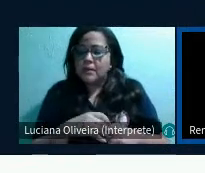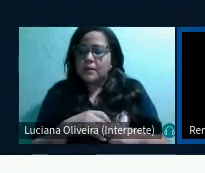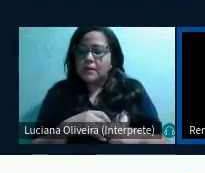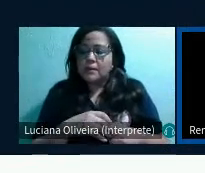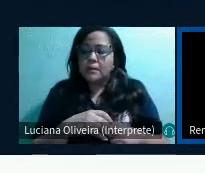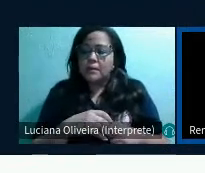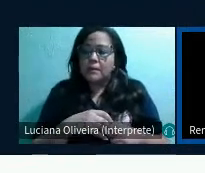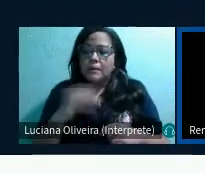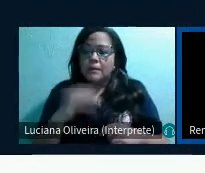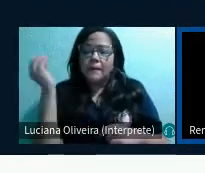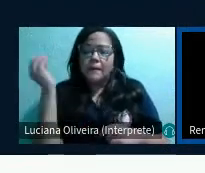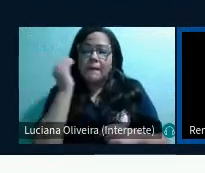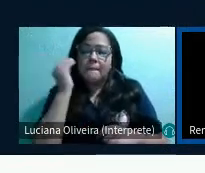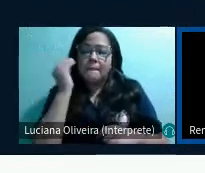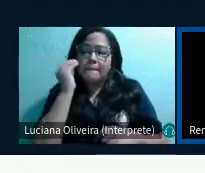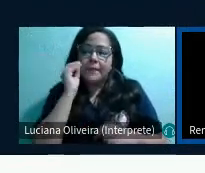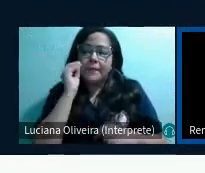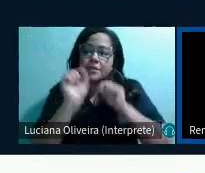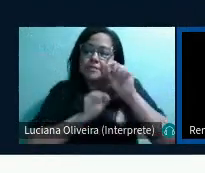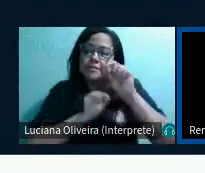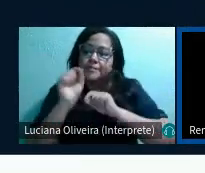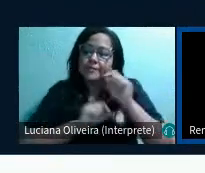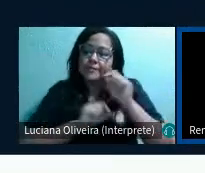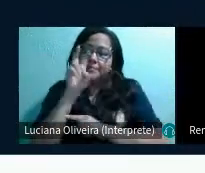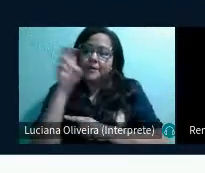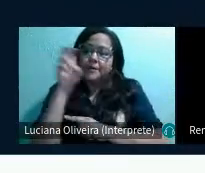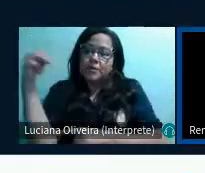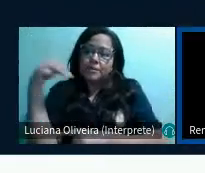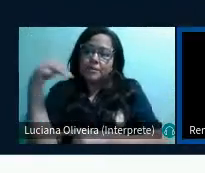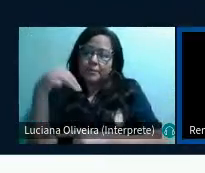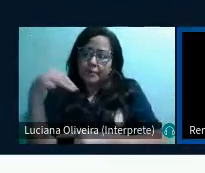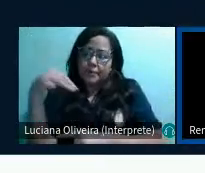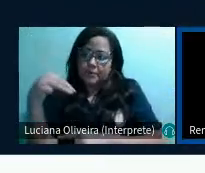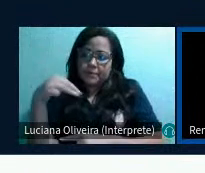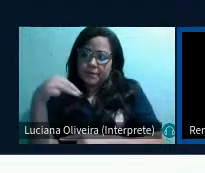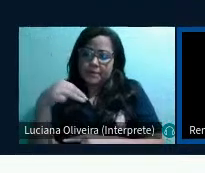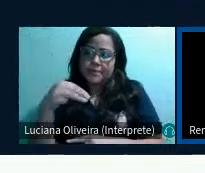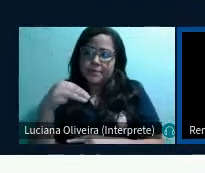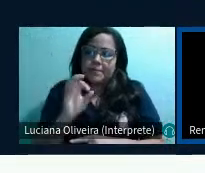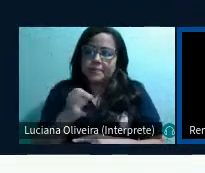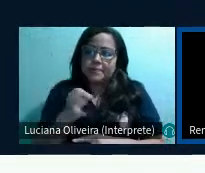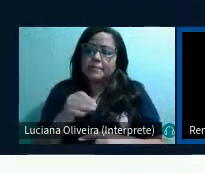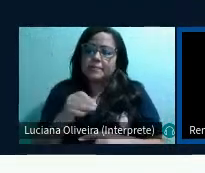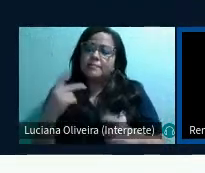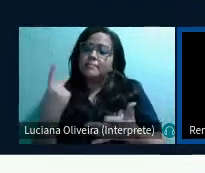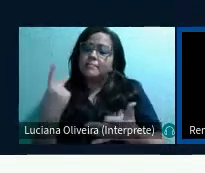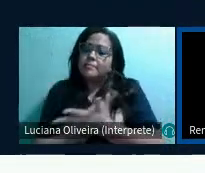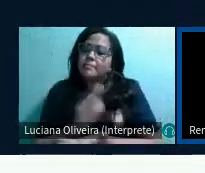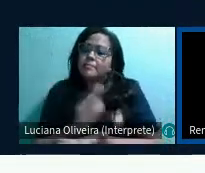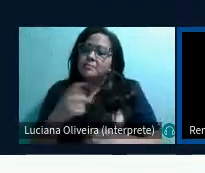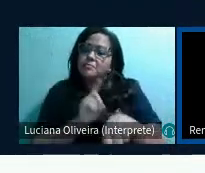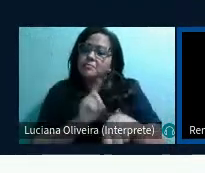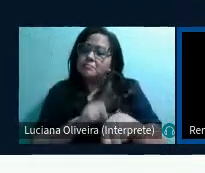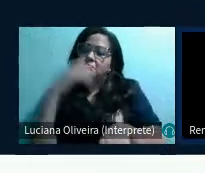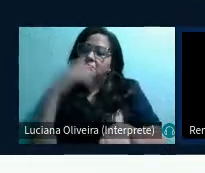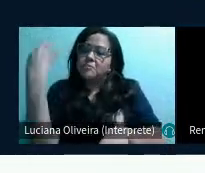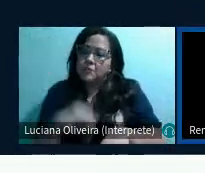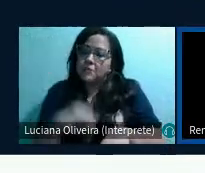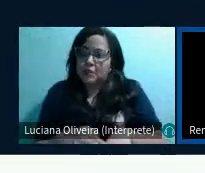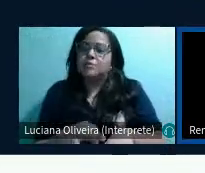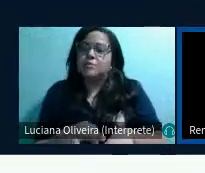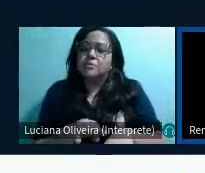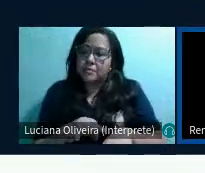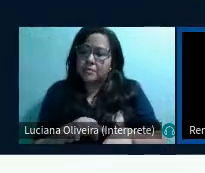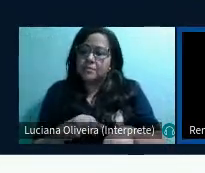rodadas, cada uma de 5 minutos. E elas acontecerão num determinado tempo, de 1º de